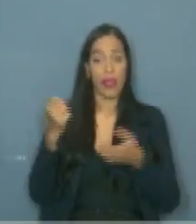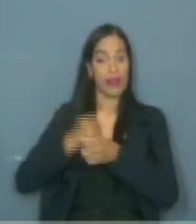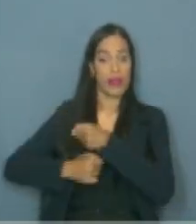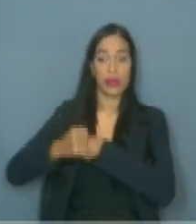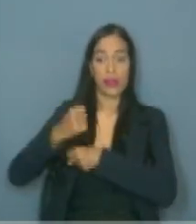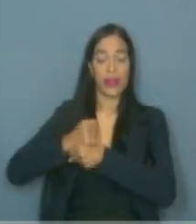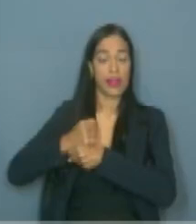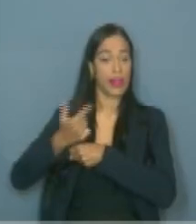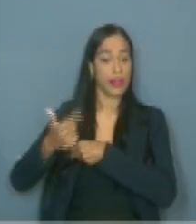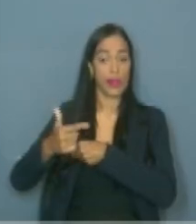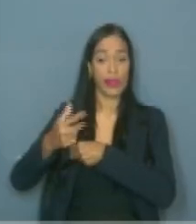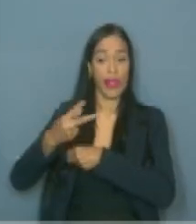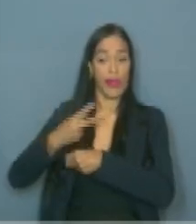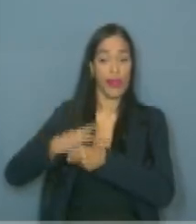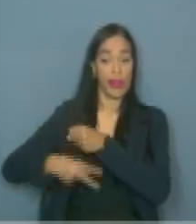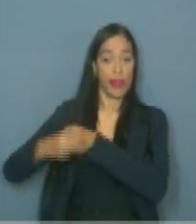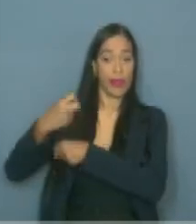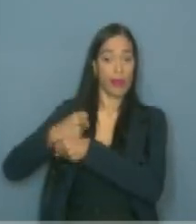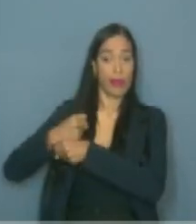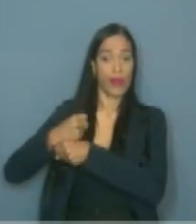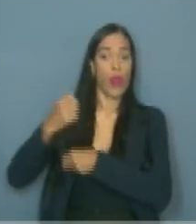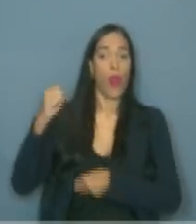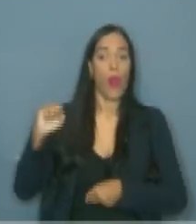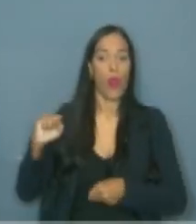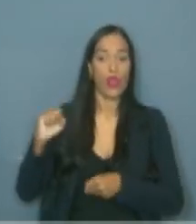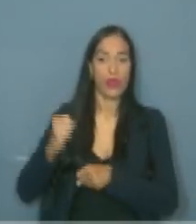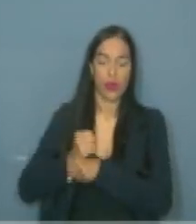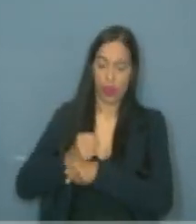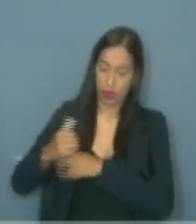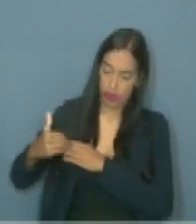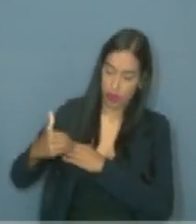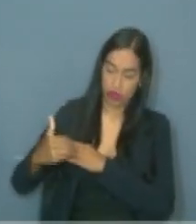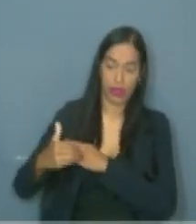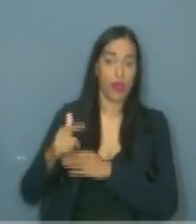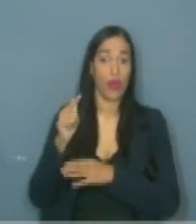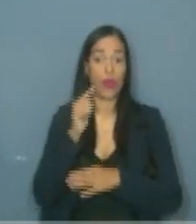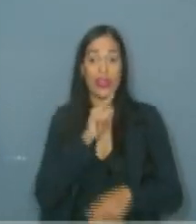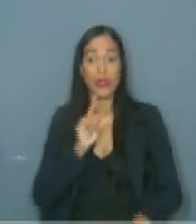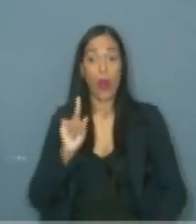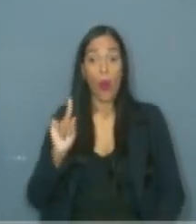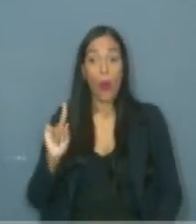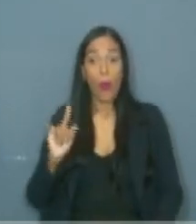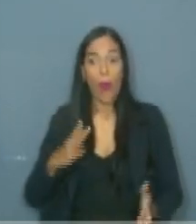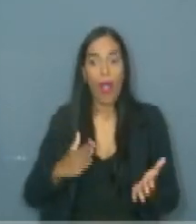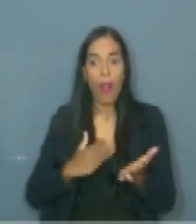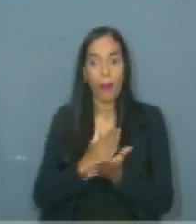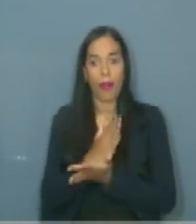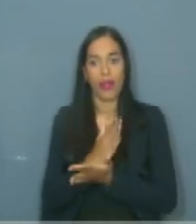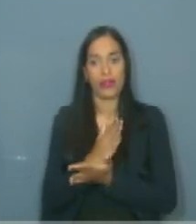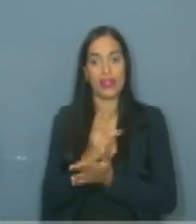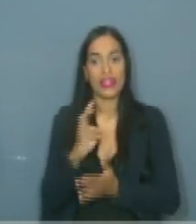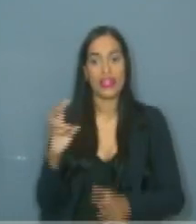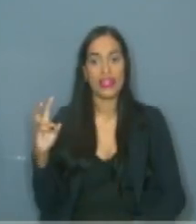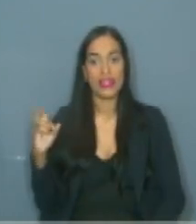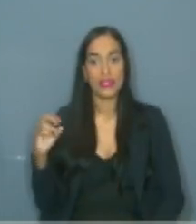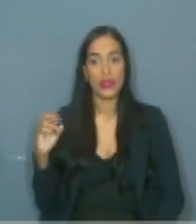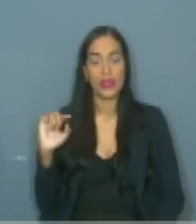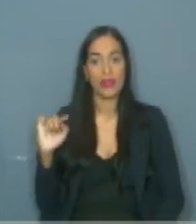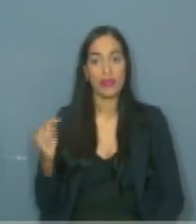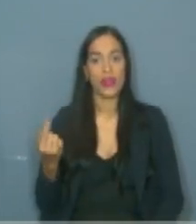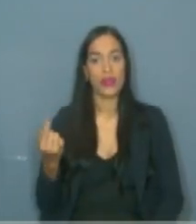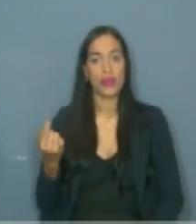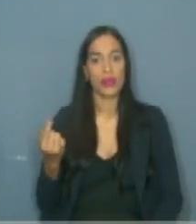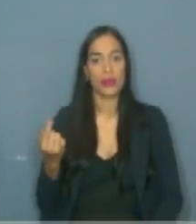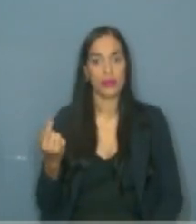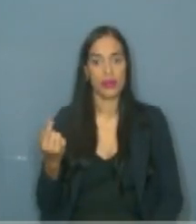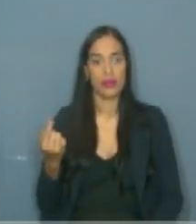não houve no ano retrasado. Ao longo de 8 anos, eu consegui aprovar uma emenda modificativa de 50 mil reais, para vocês terem